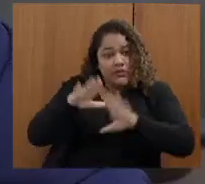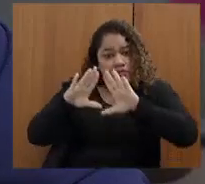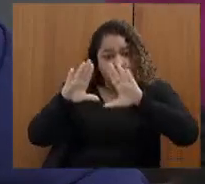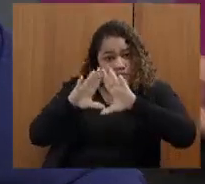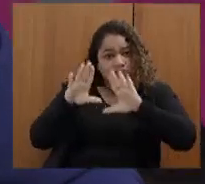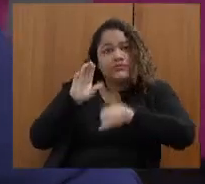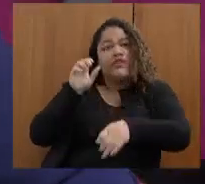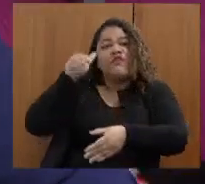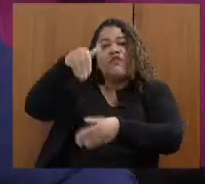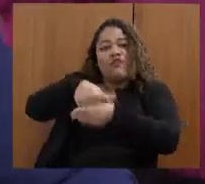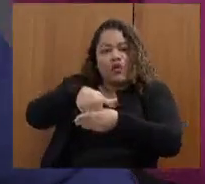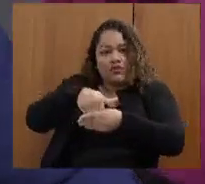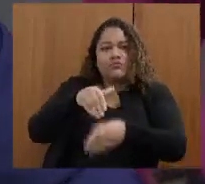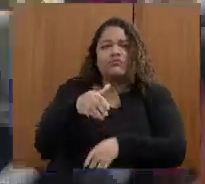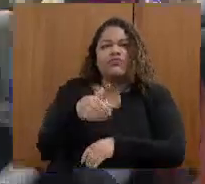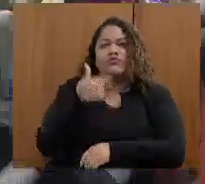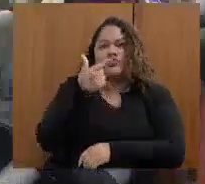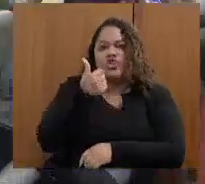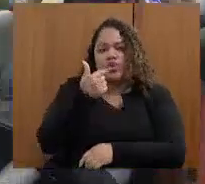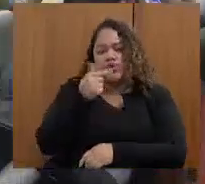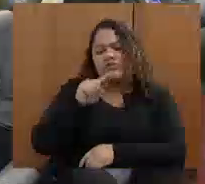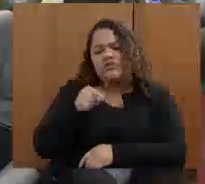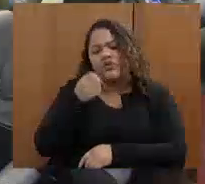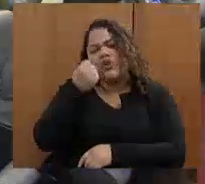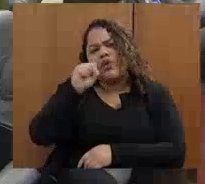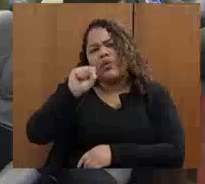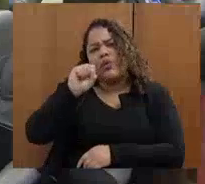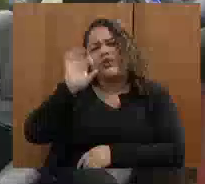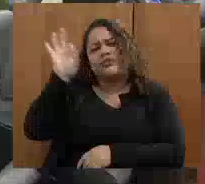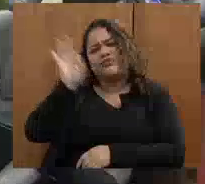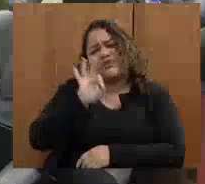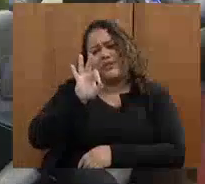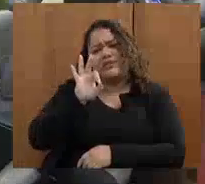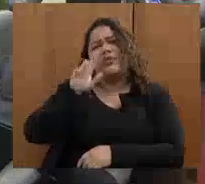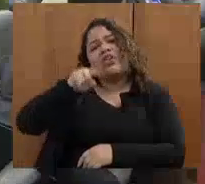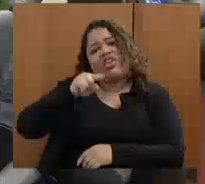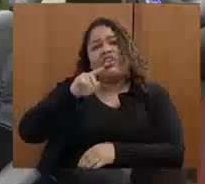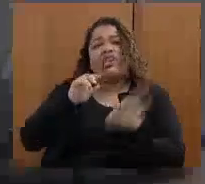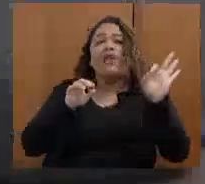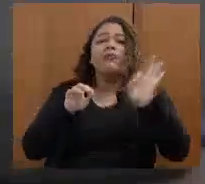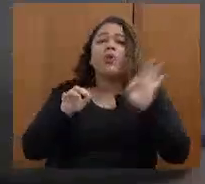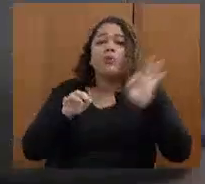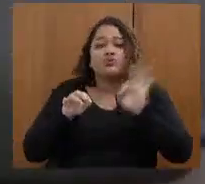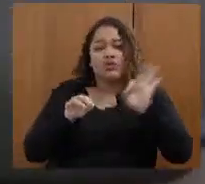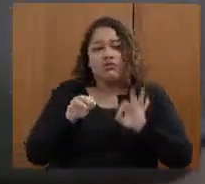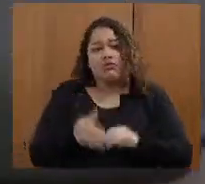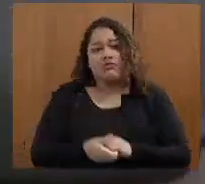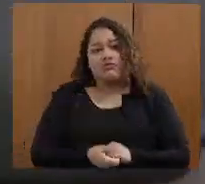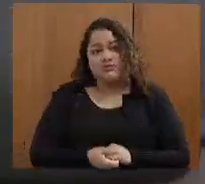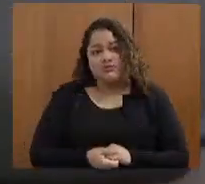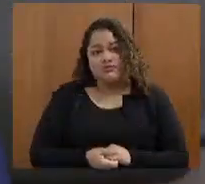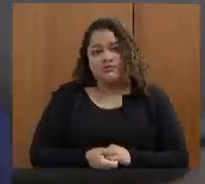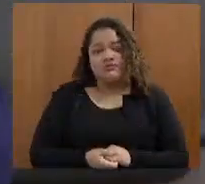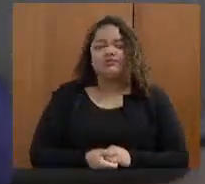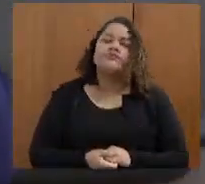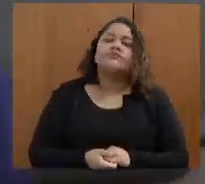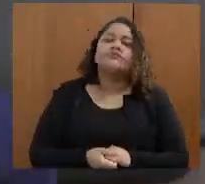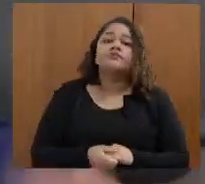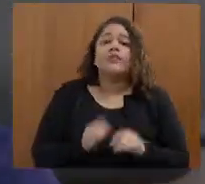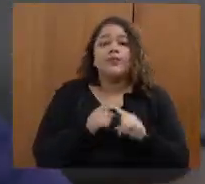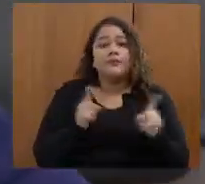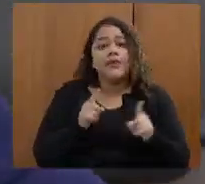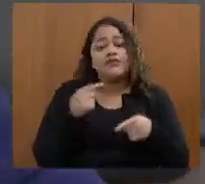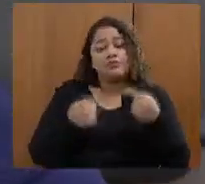com 12,8% de forma proporcional agora já está posto a política de